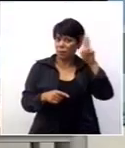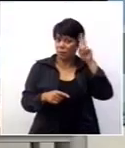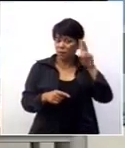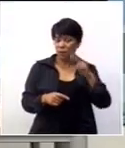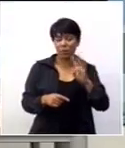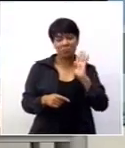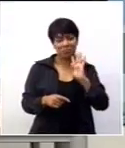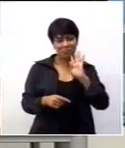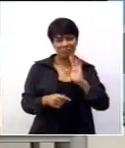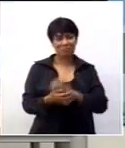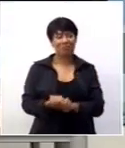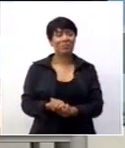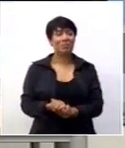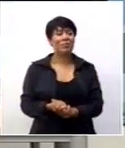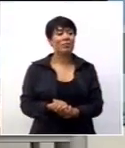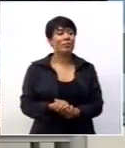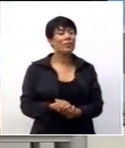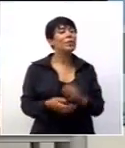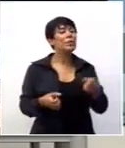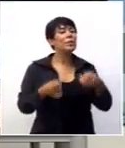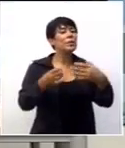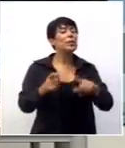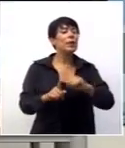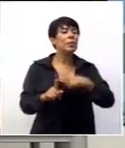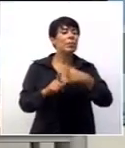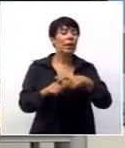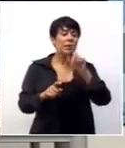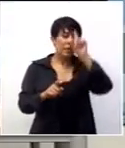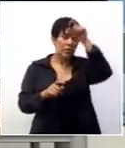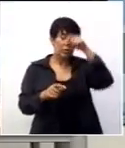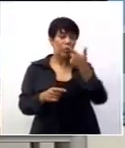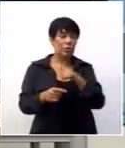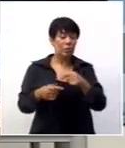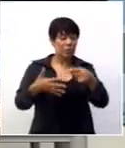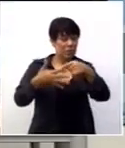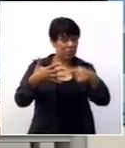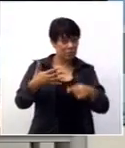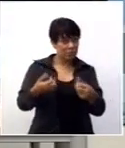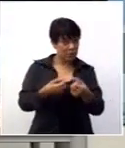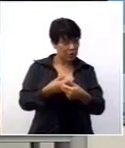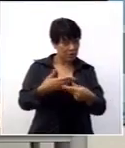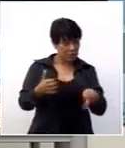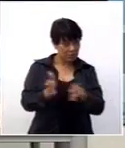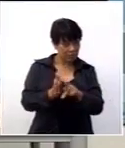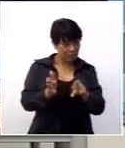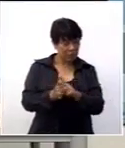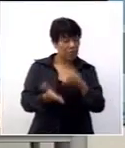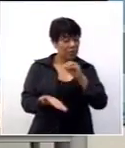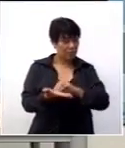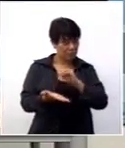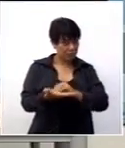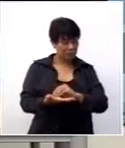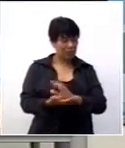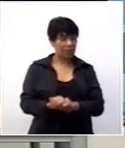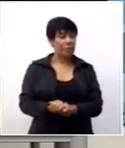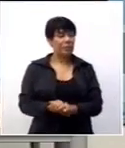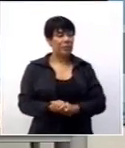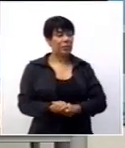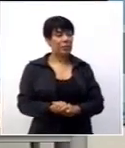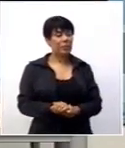tá bom? Então, vamos falar mais um pouco do Egito, algumas outras características que ficaram faltando, tá? Vamos